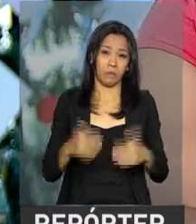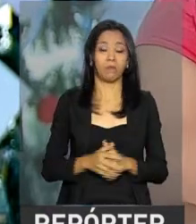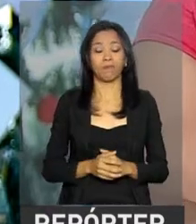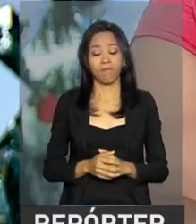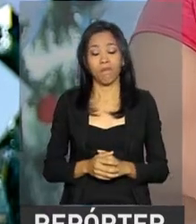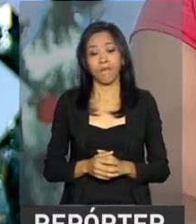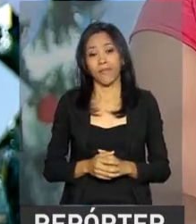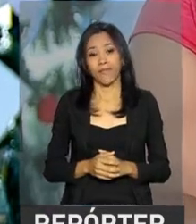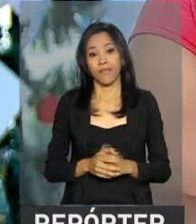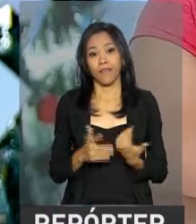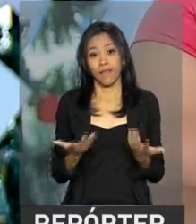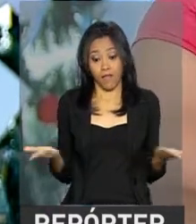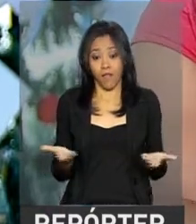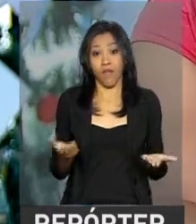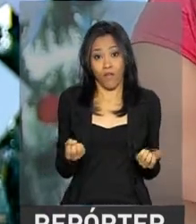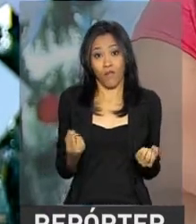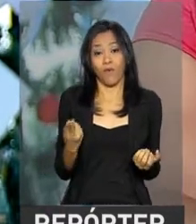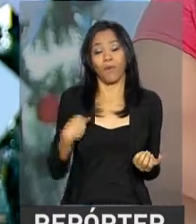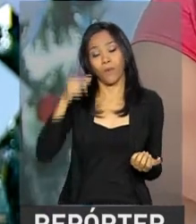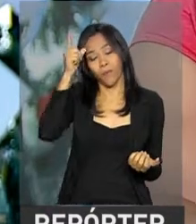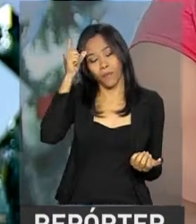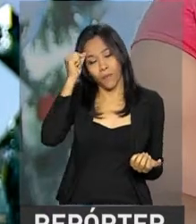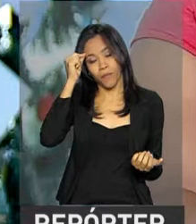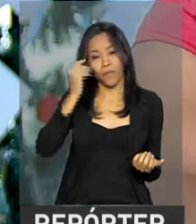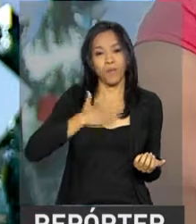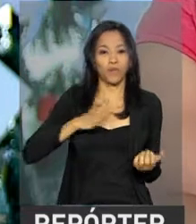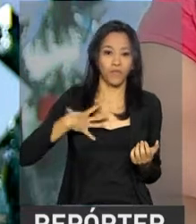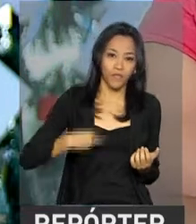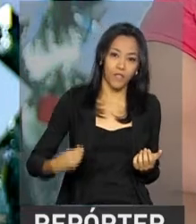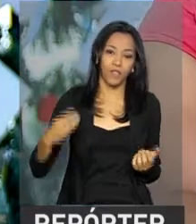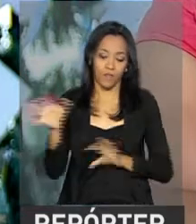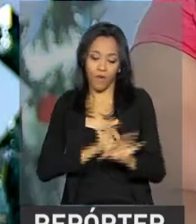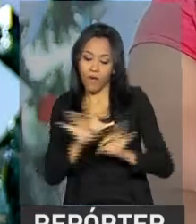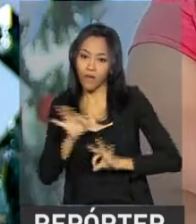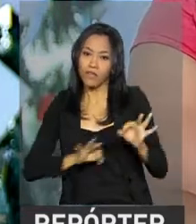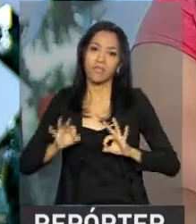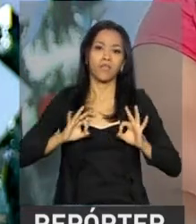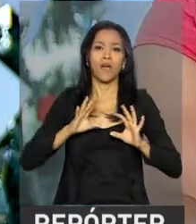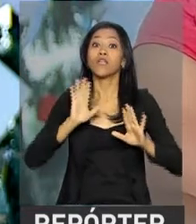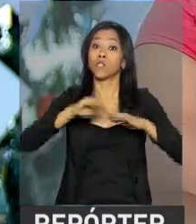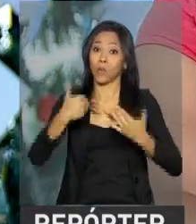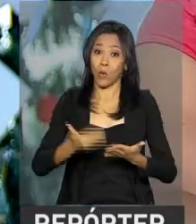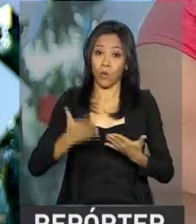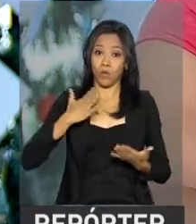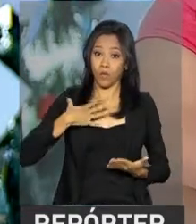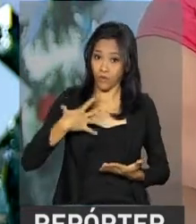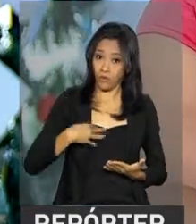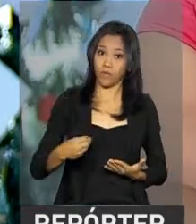diferentes. E vou relaxar um pouquinho com meus filhos, colocar em ordem o colégio, principalmente para